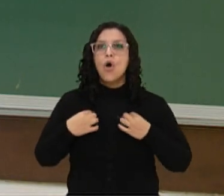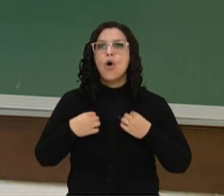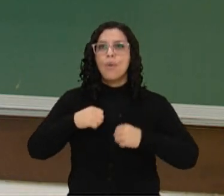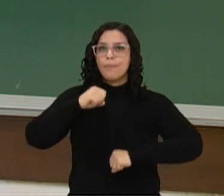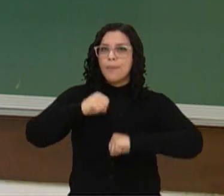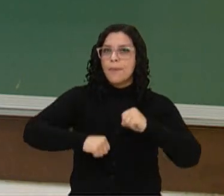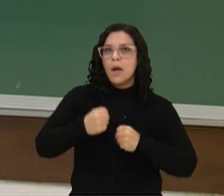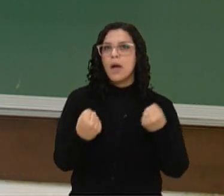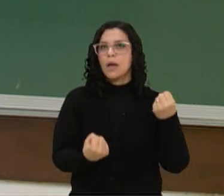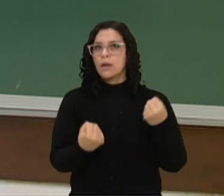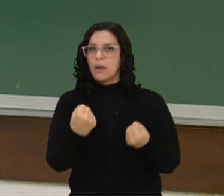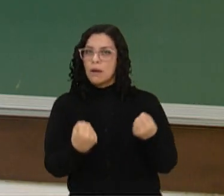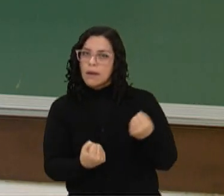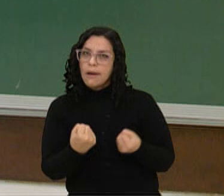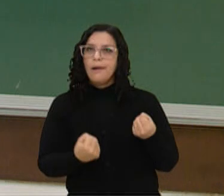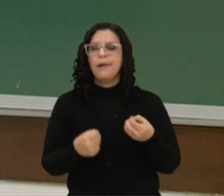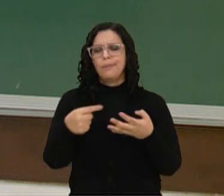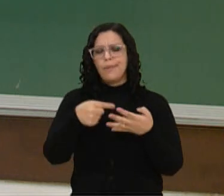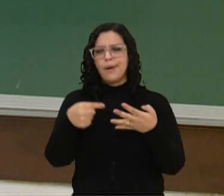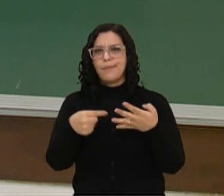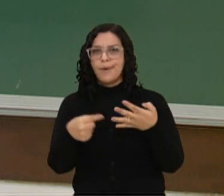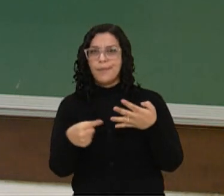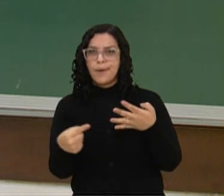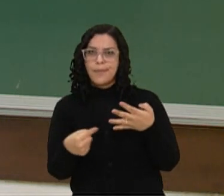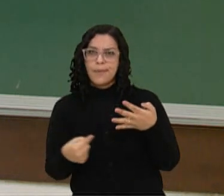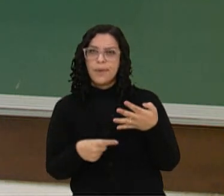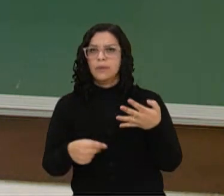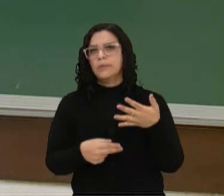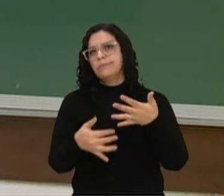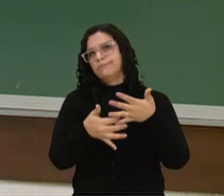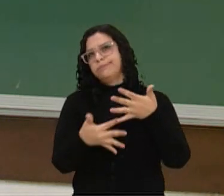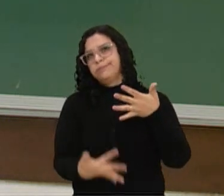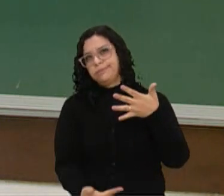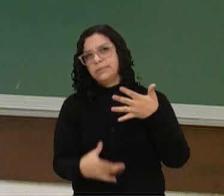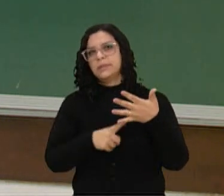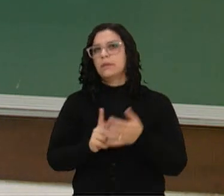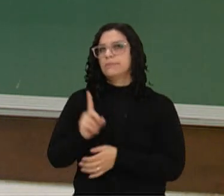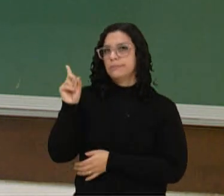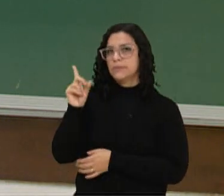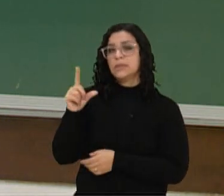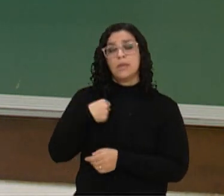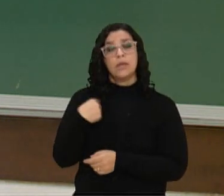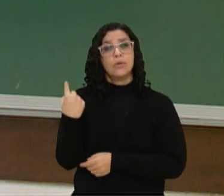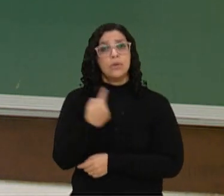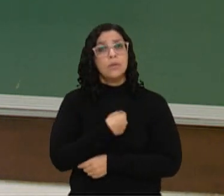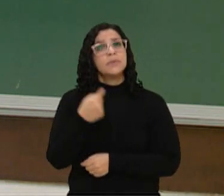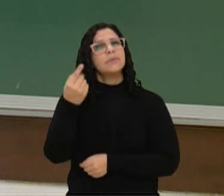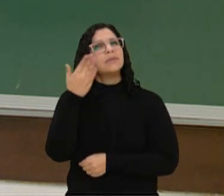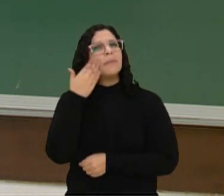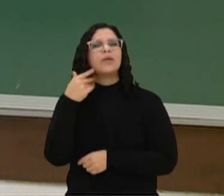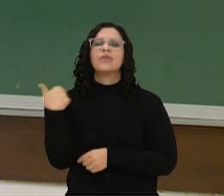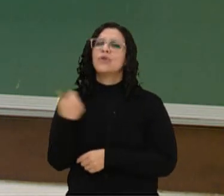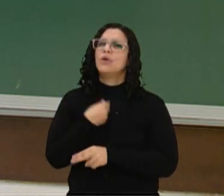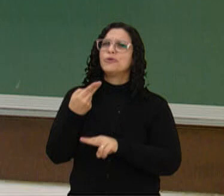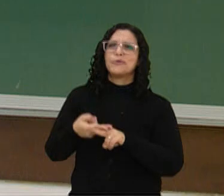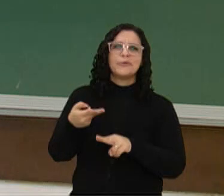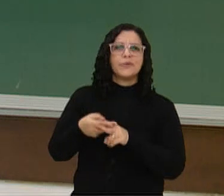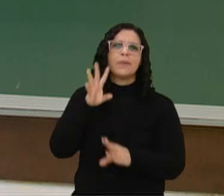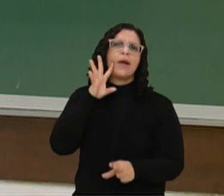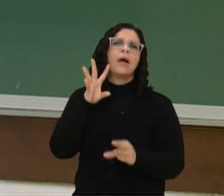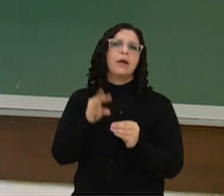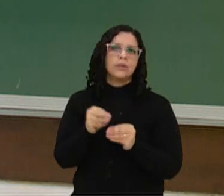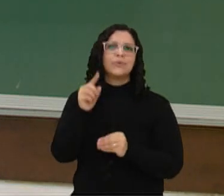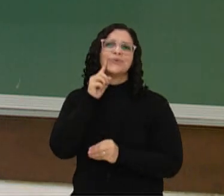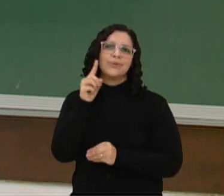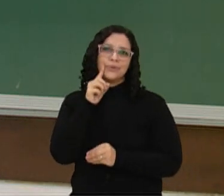máquinas, automóveis, entre outros que estão citados ali no exemplo e que são exemplos bem práticos, bem compreensíveis